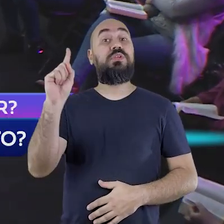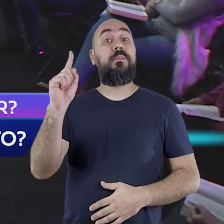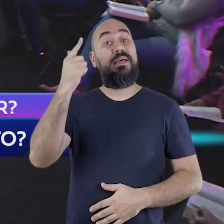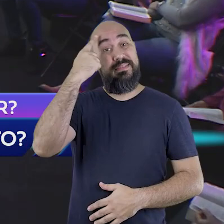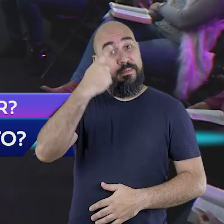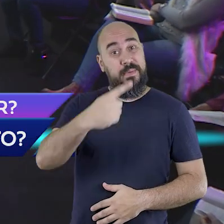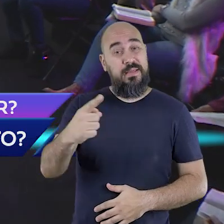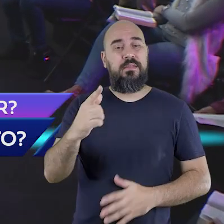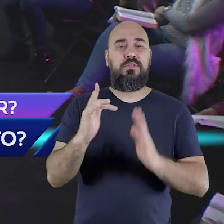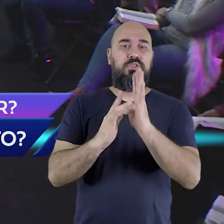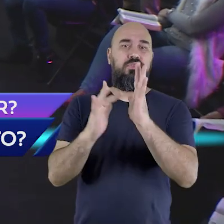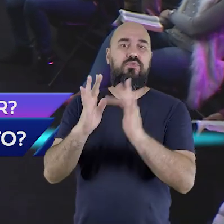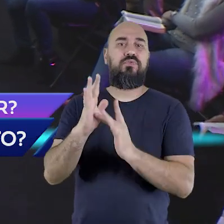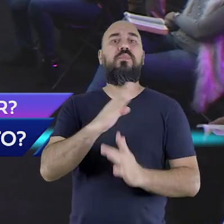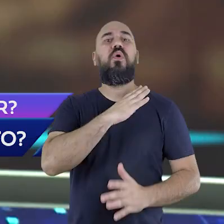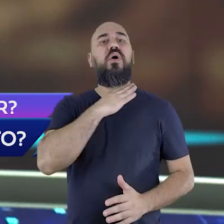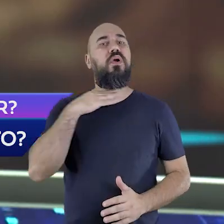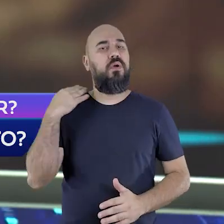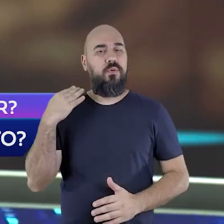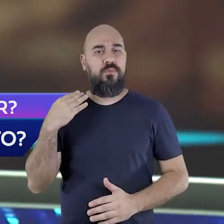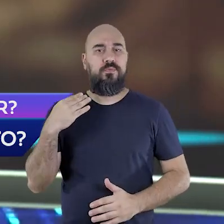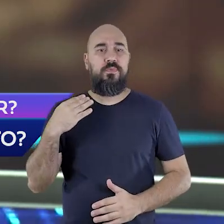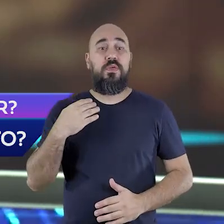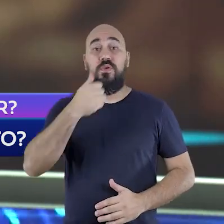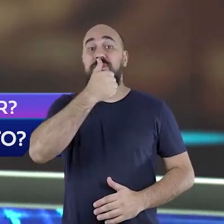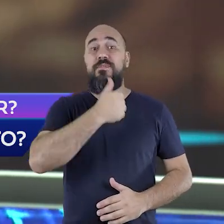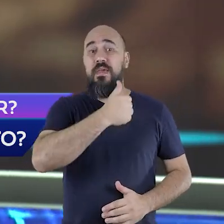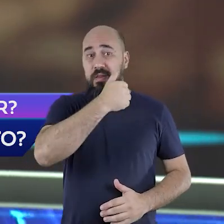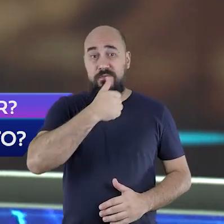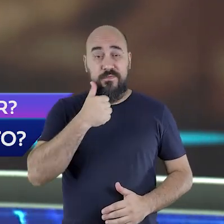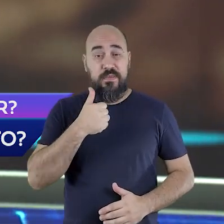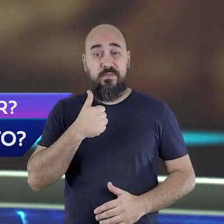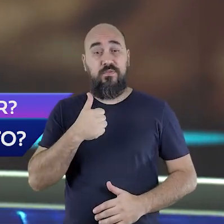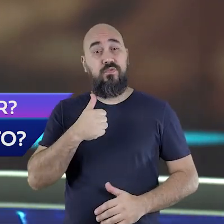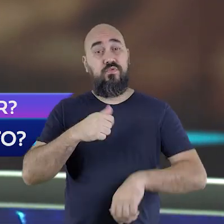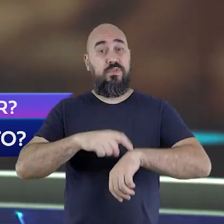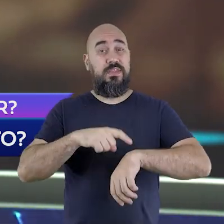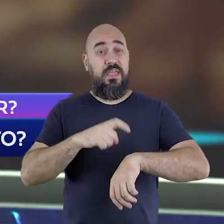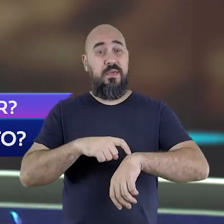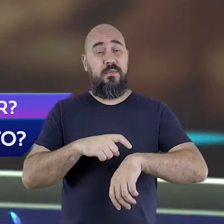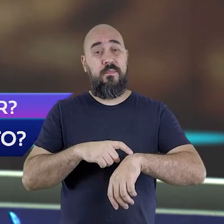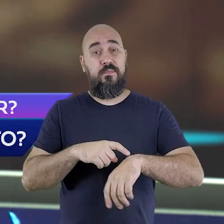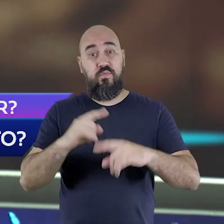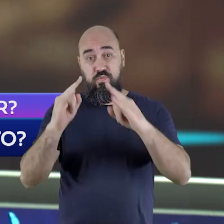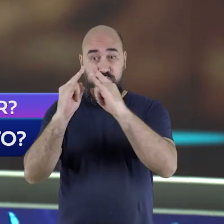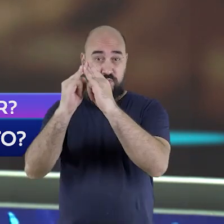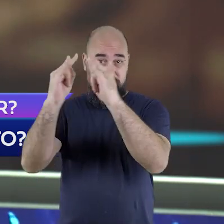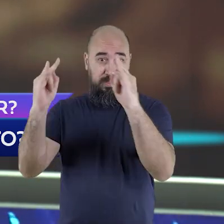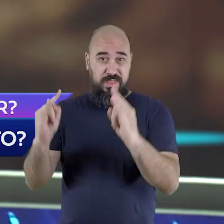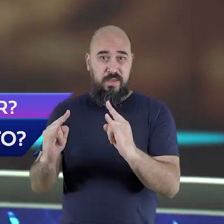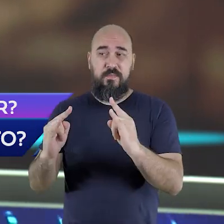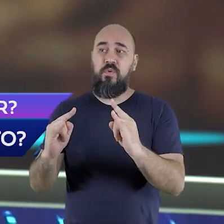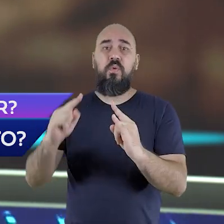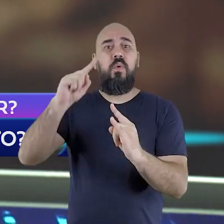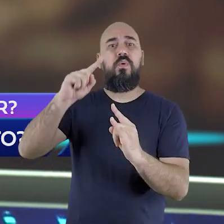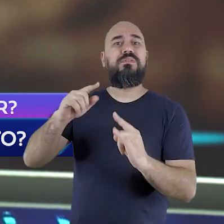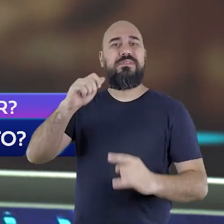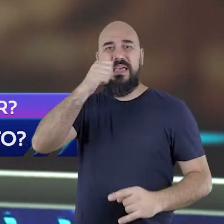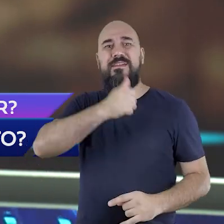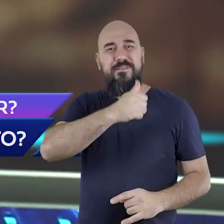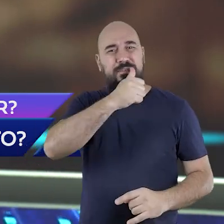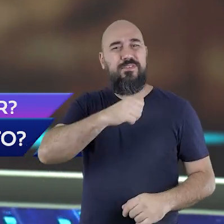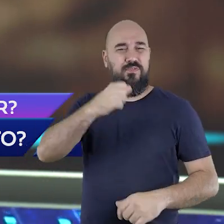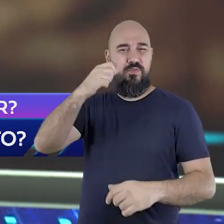Jesus morreu e os sacrifícios do templo perderam seu valor. A metade da última semana acontece no